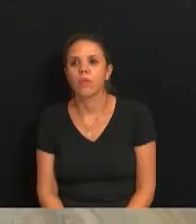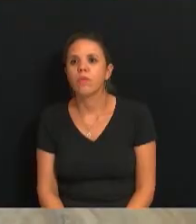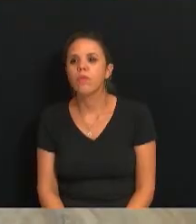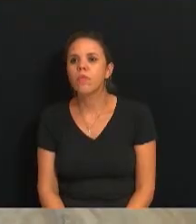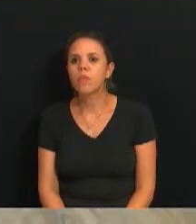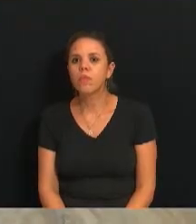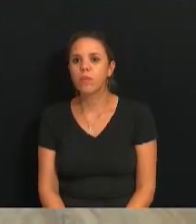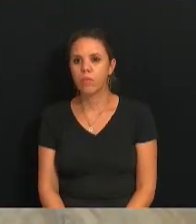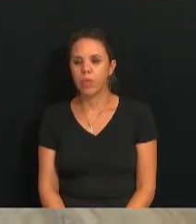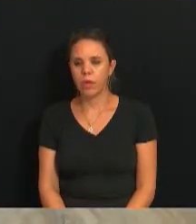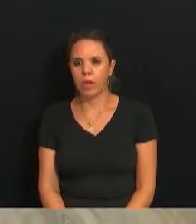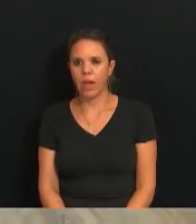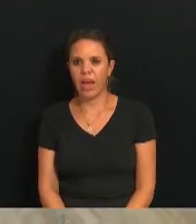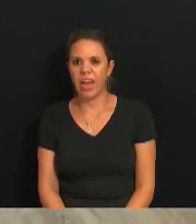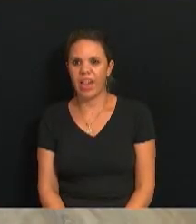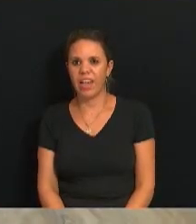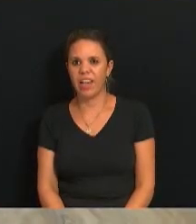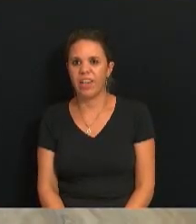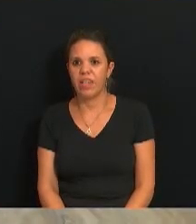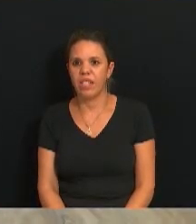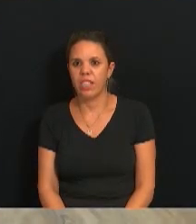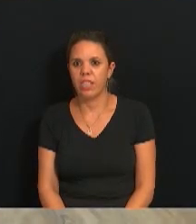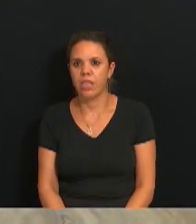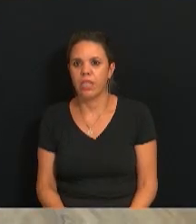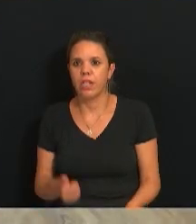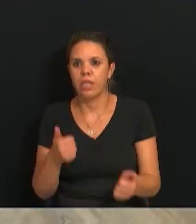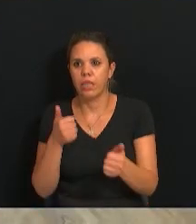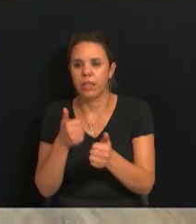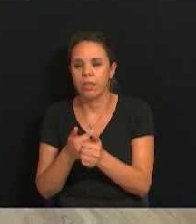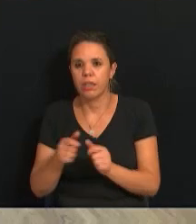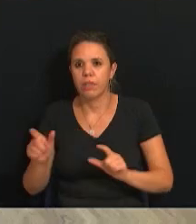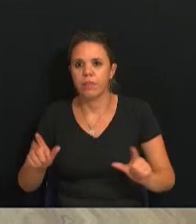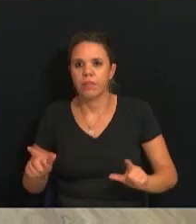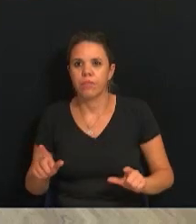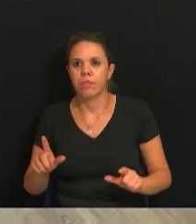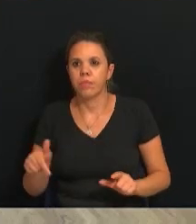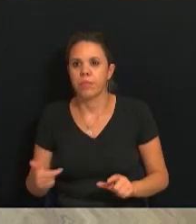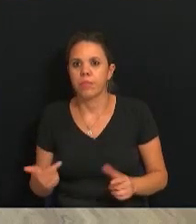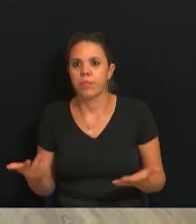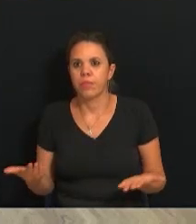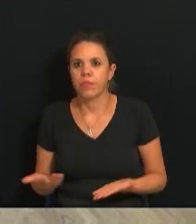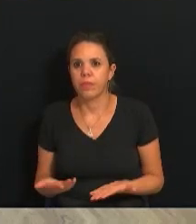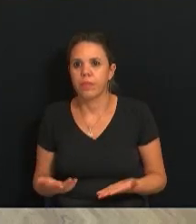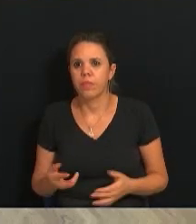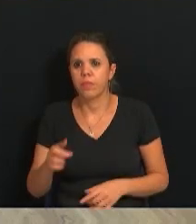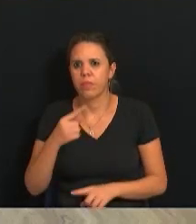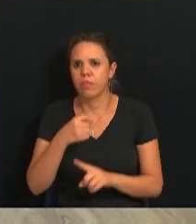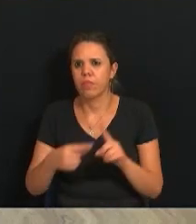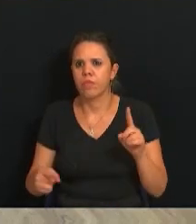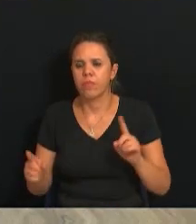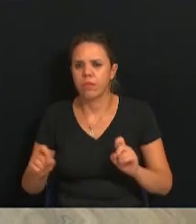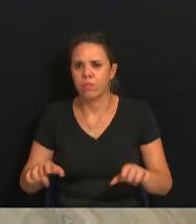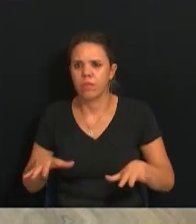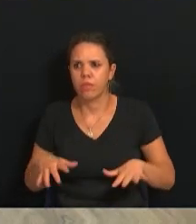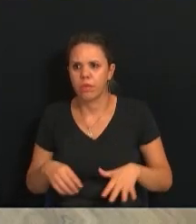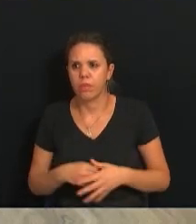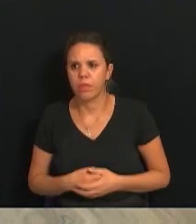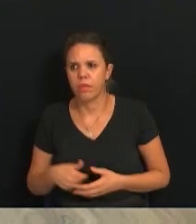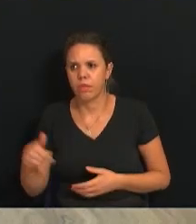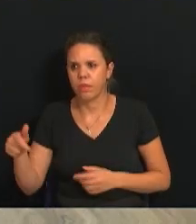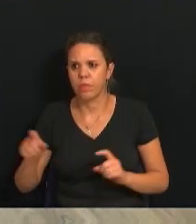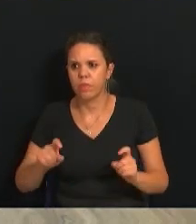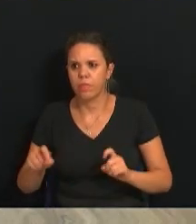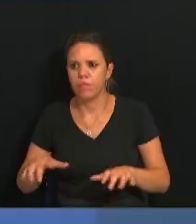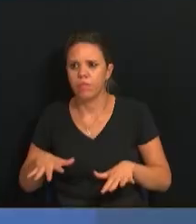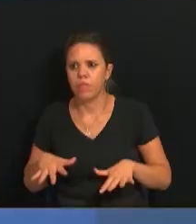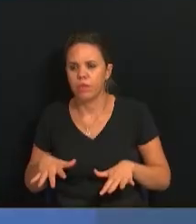facebook.com/tvcamaracampinas. E Mirna Abreu, praticamente coladinho aqui com o nosso Câmara Notícia, hoje é 1h30, tem audiência pública. É a sétima audiência